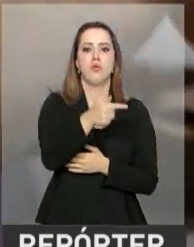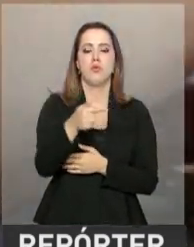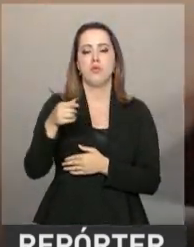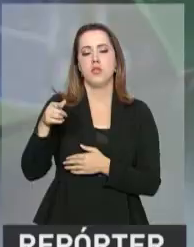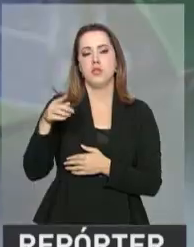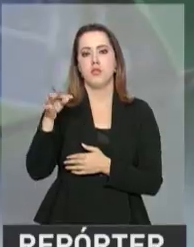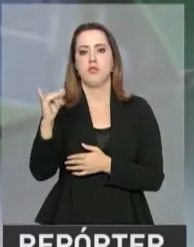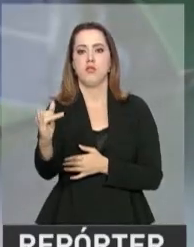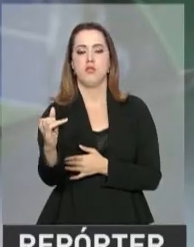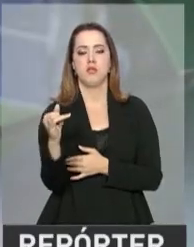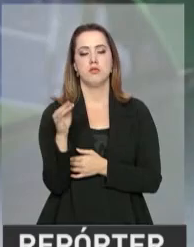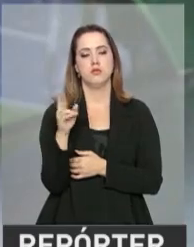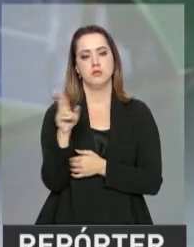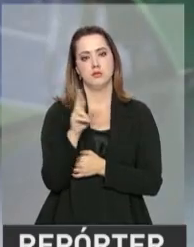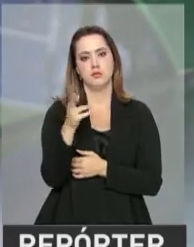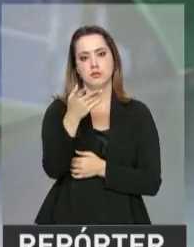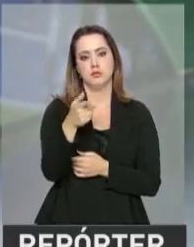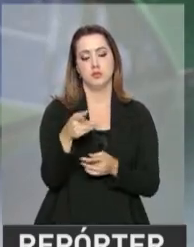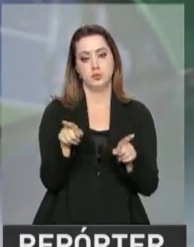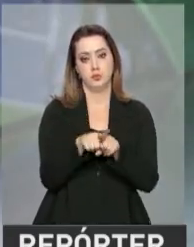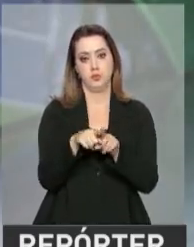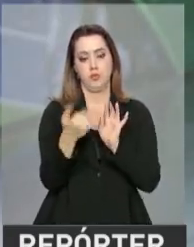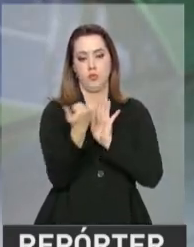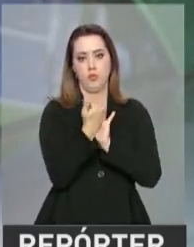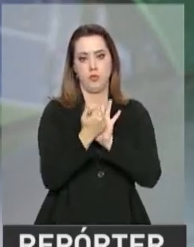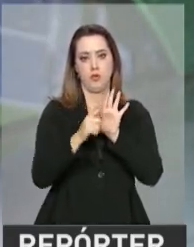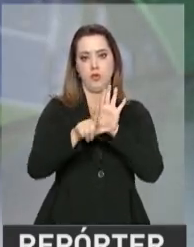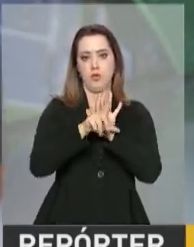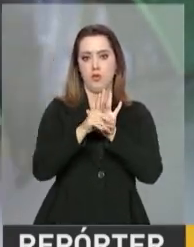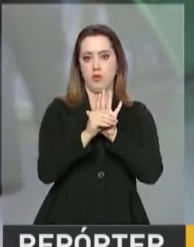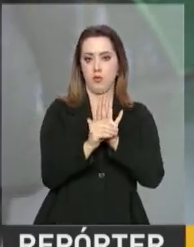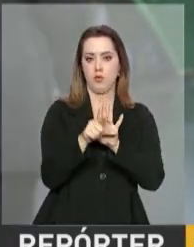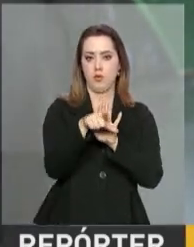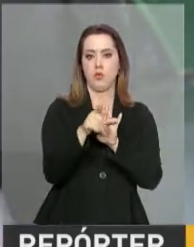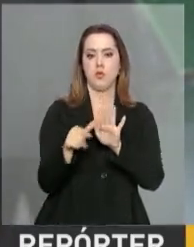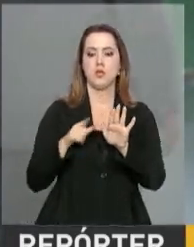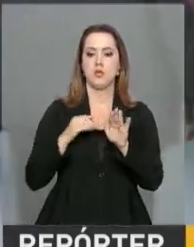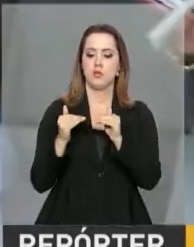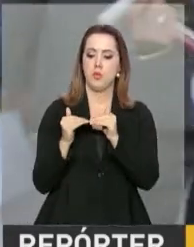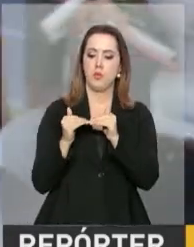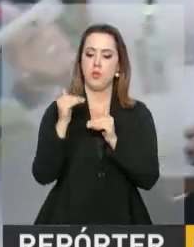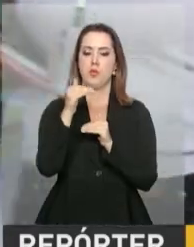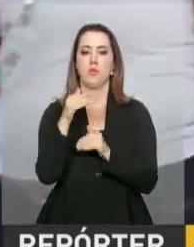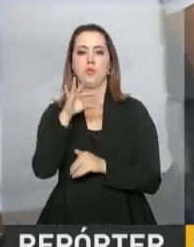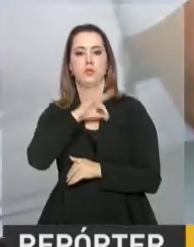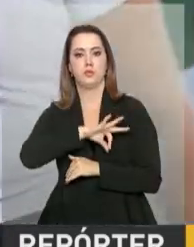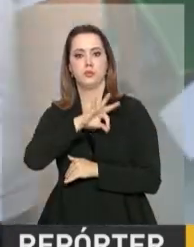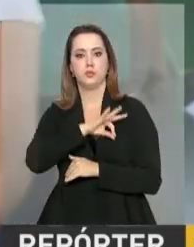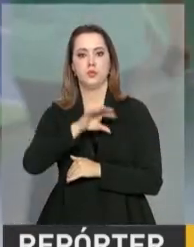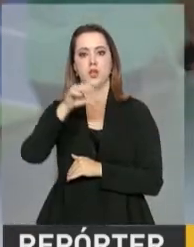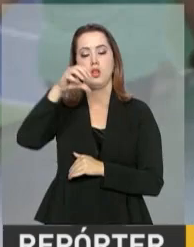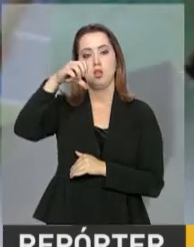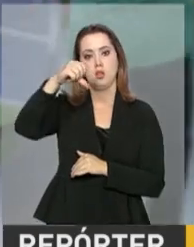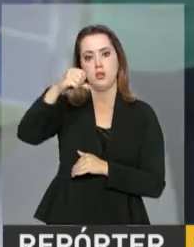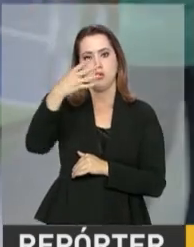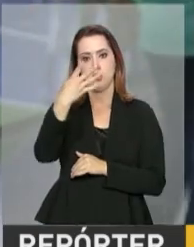R$1,17 trilhão de reais. O projeto de lei orçamentária anual prevê ainda um aumento do salário mínimo para R$